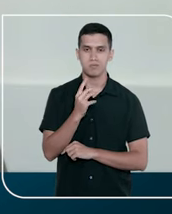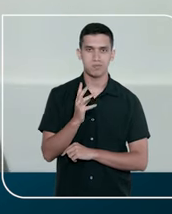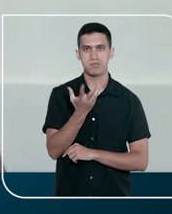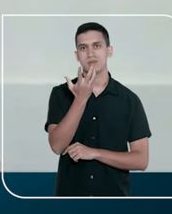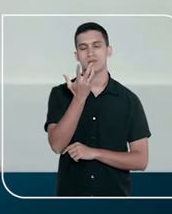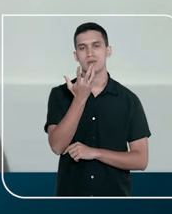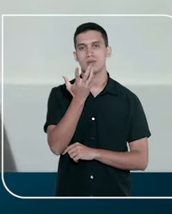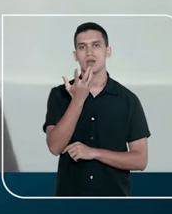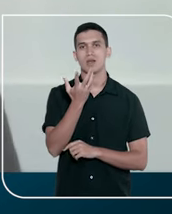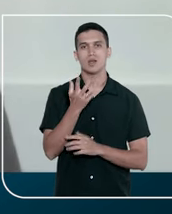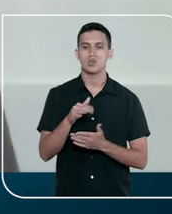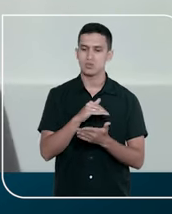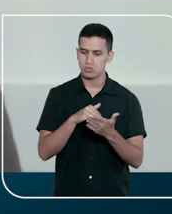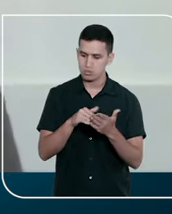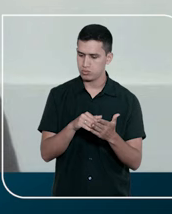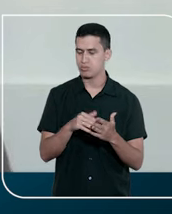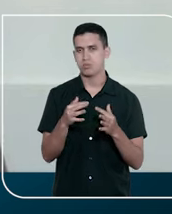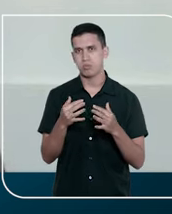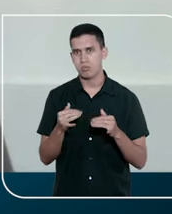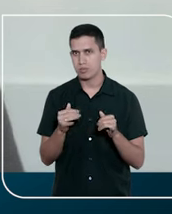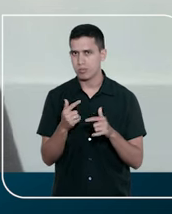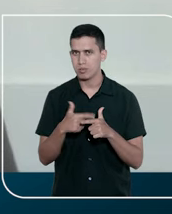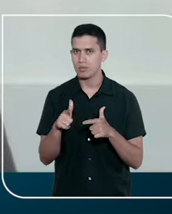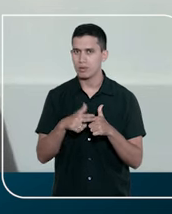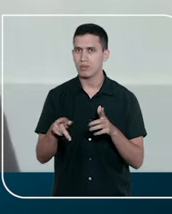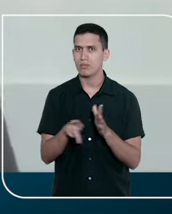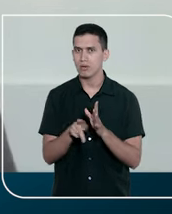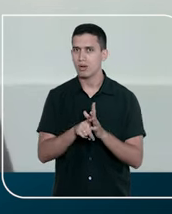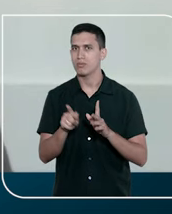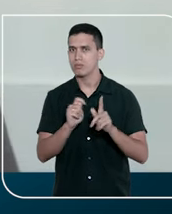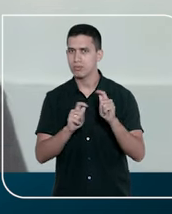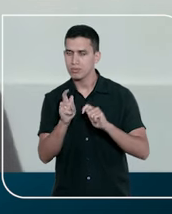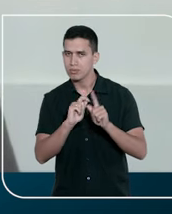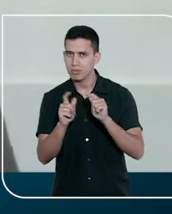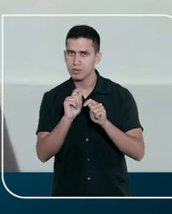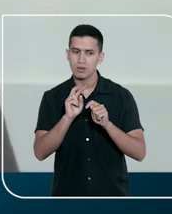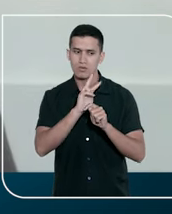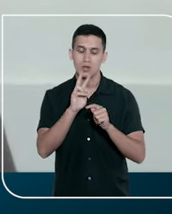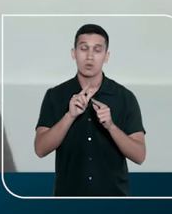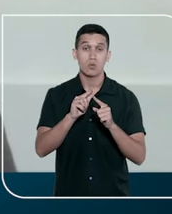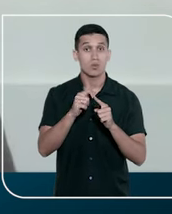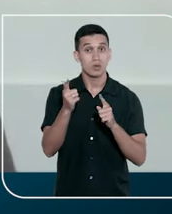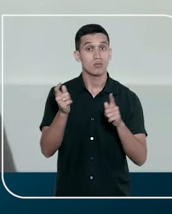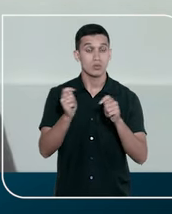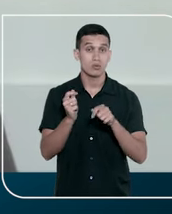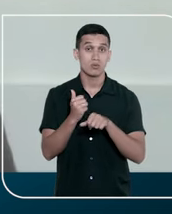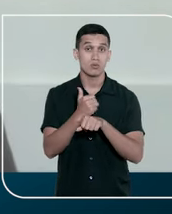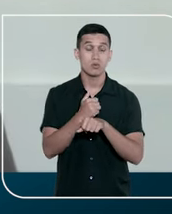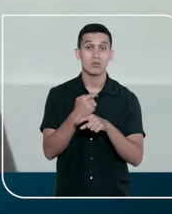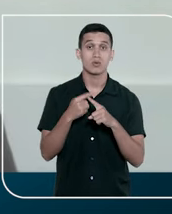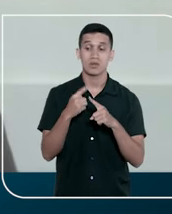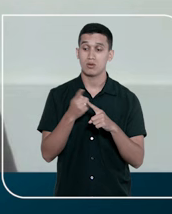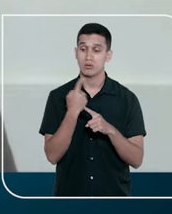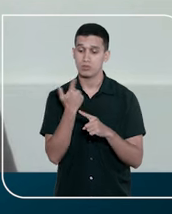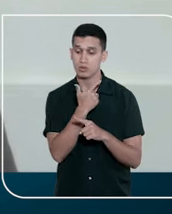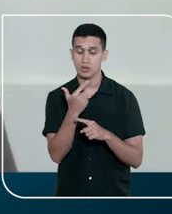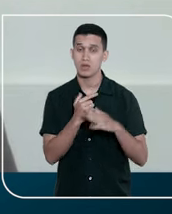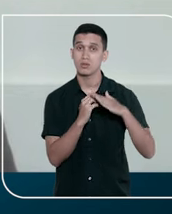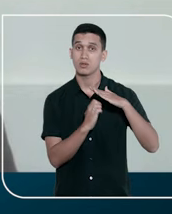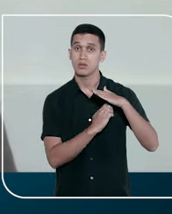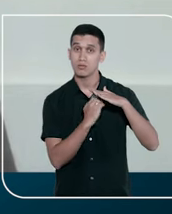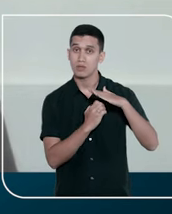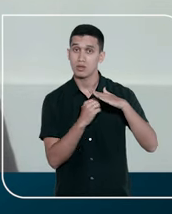o impacto disso no negócio. Né? E a gente depois pode enveredar por um outro caminho, que é por que nós não temos empresas low cost no